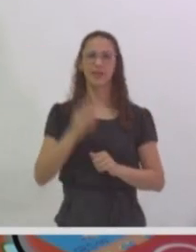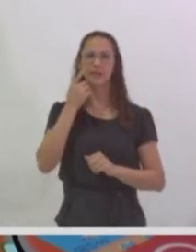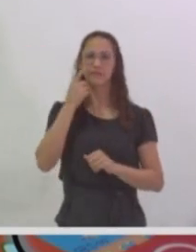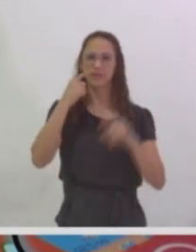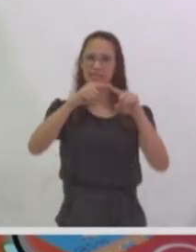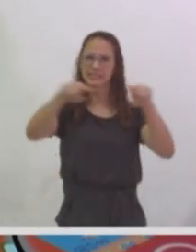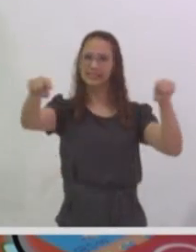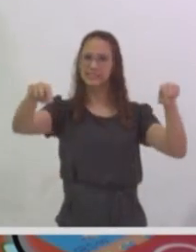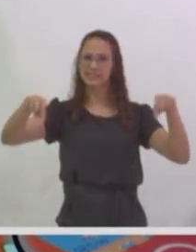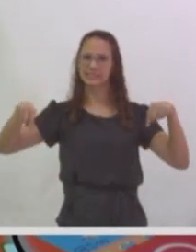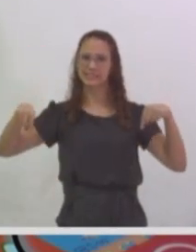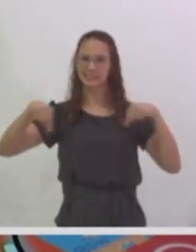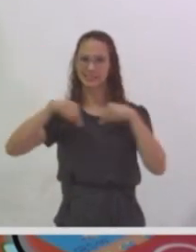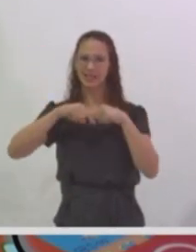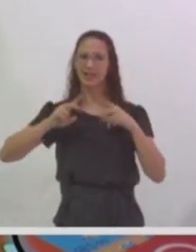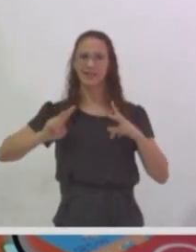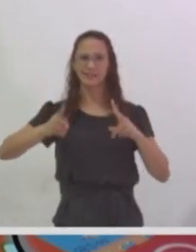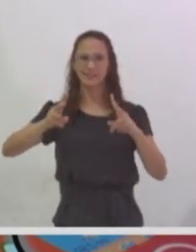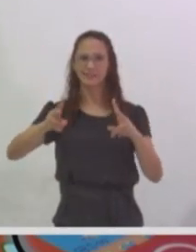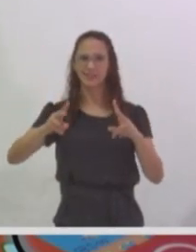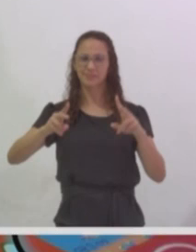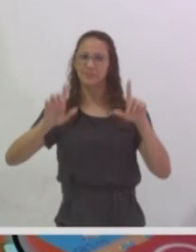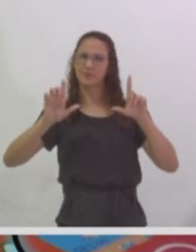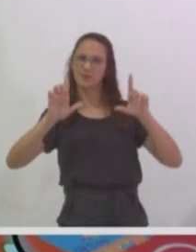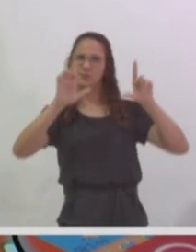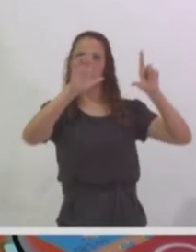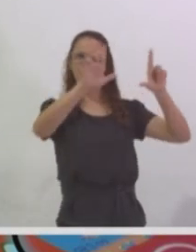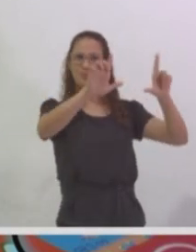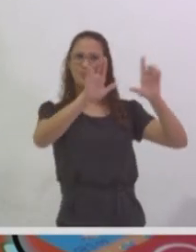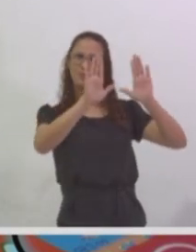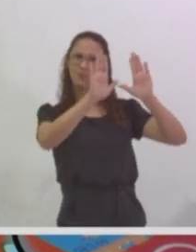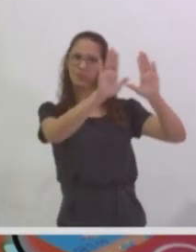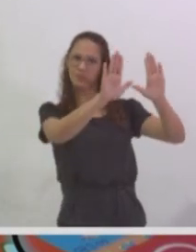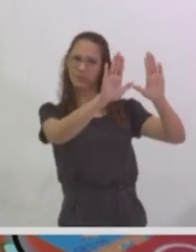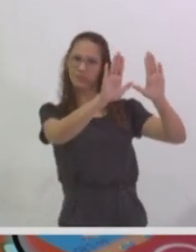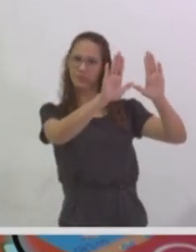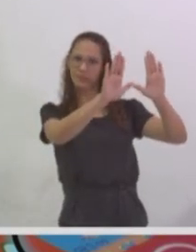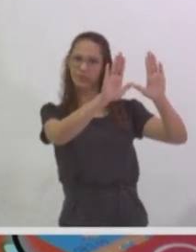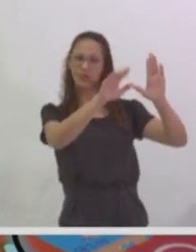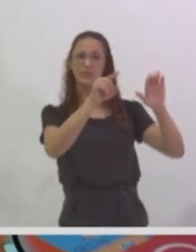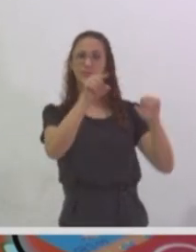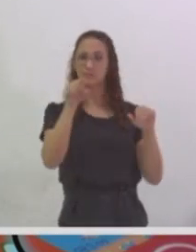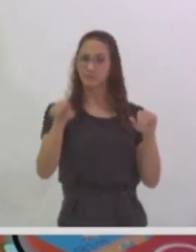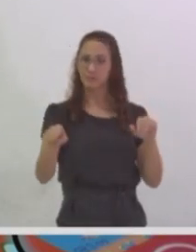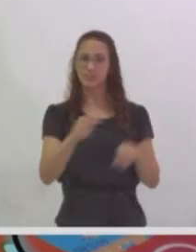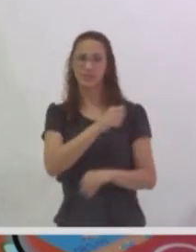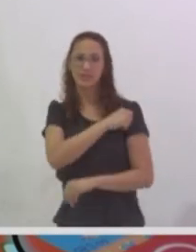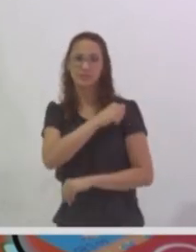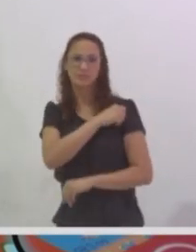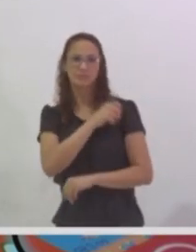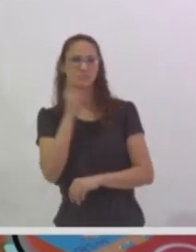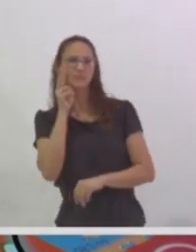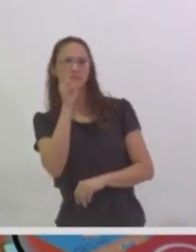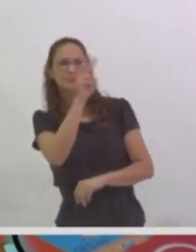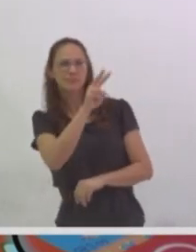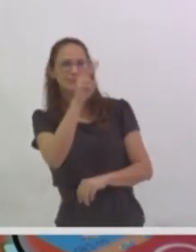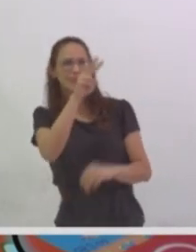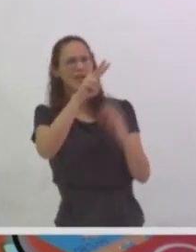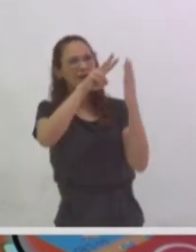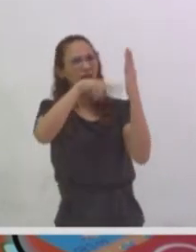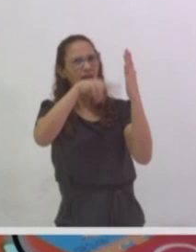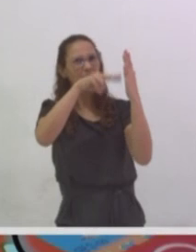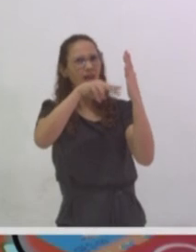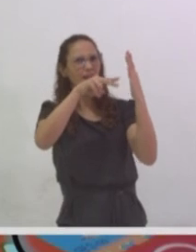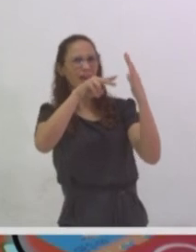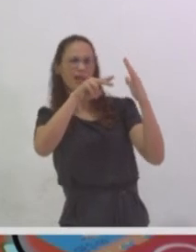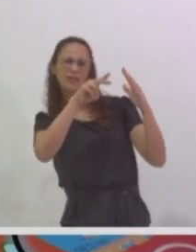formato. Ele não fica igual ao formato do livro. Fica dessa forma para facilitar a leitura dos alunos. E observem lá na primeira linha,